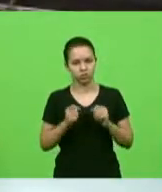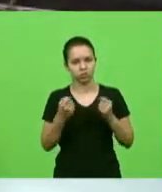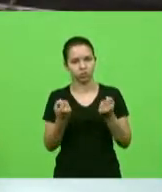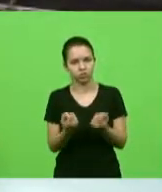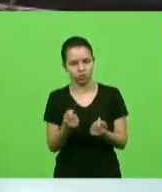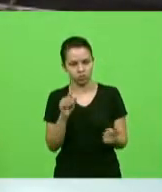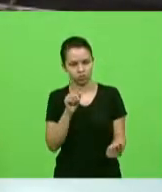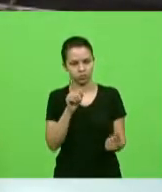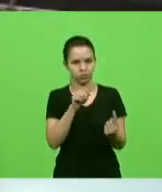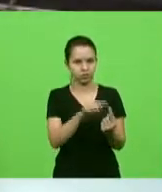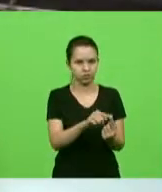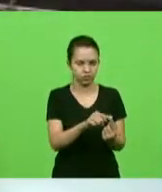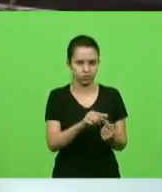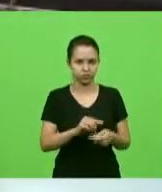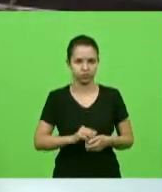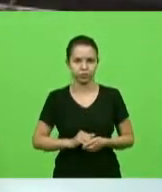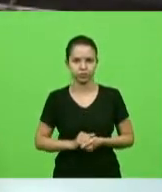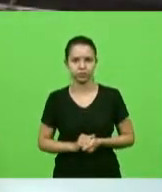objetivo.